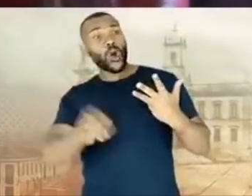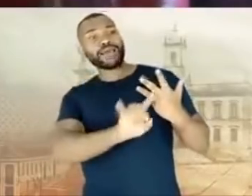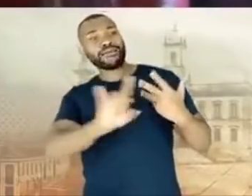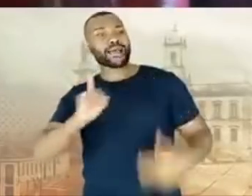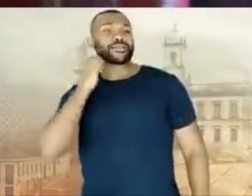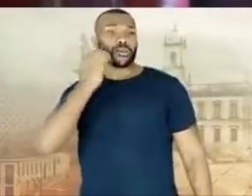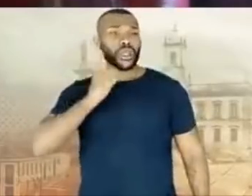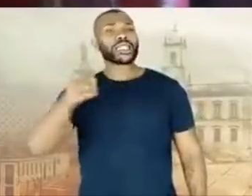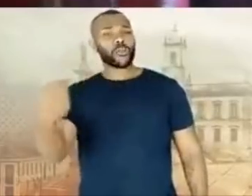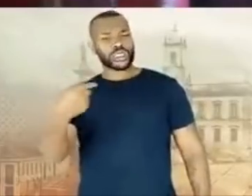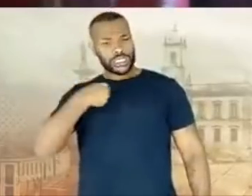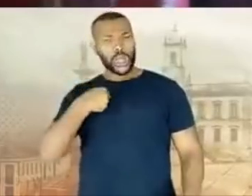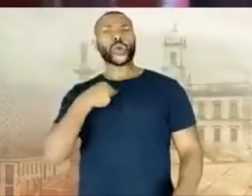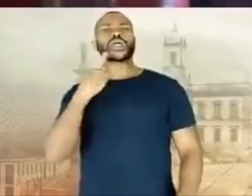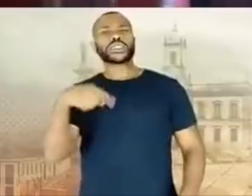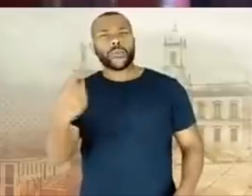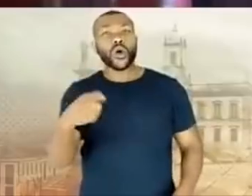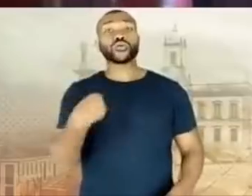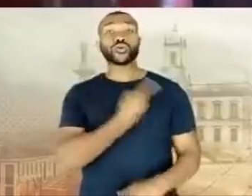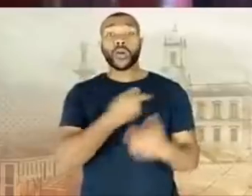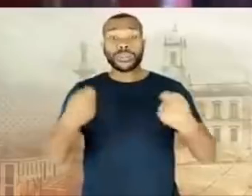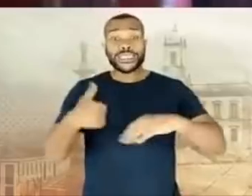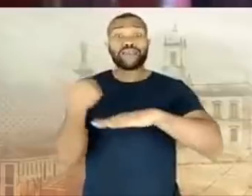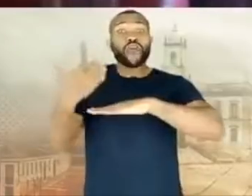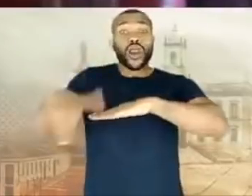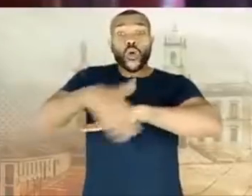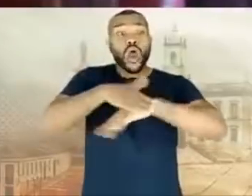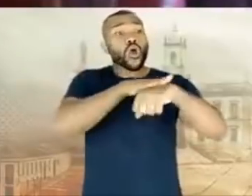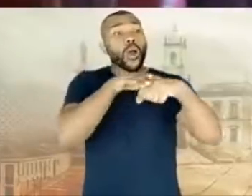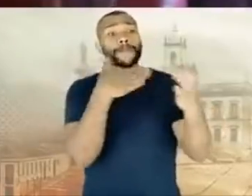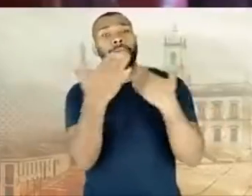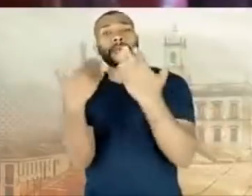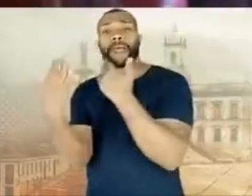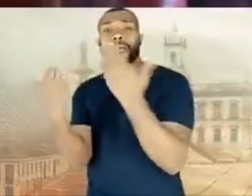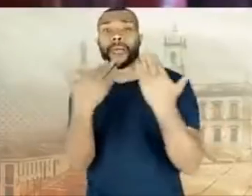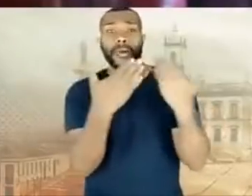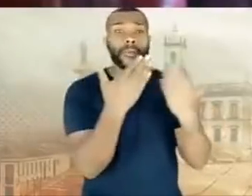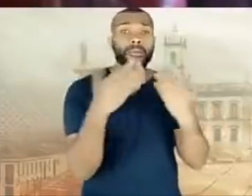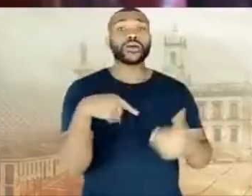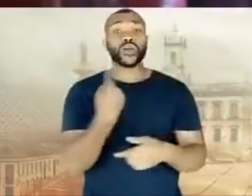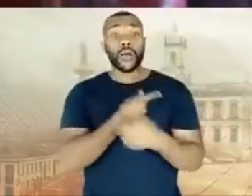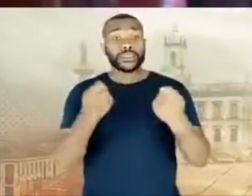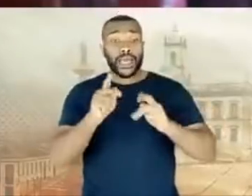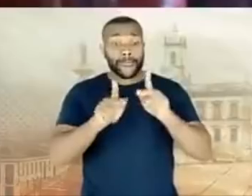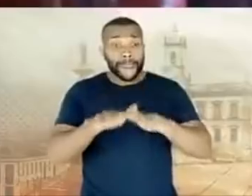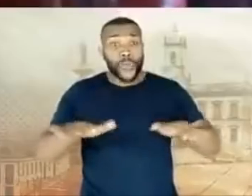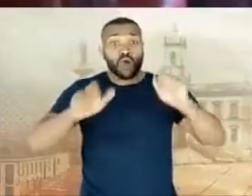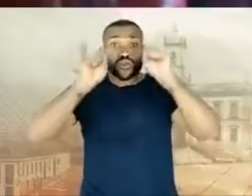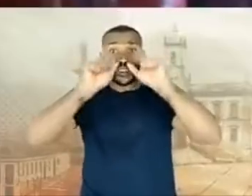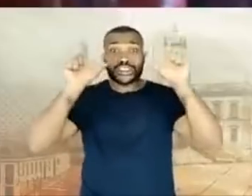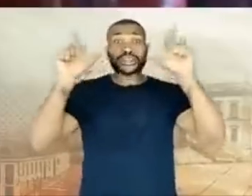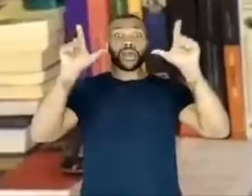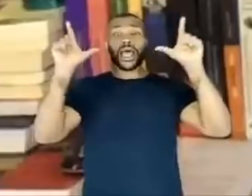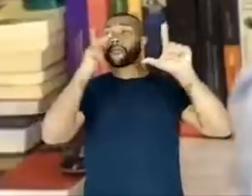vai estar... Nós precisamos ir para a rua para conversar com esse povo. Nós precisamos despertar o povo dessa anestesia coletiva que